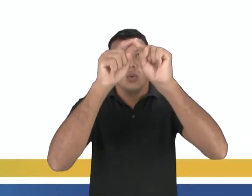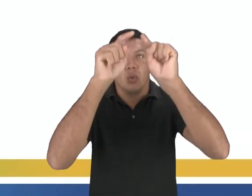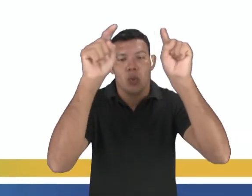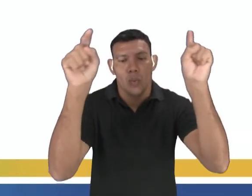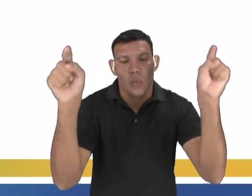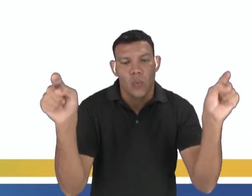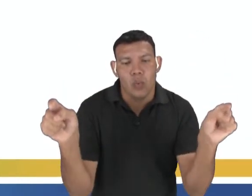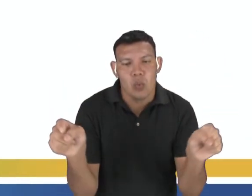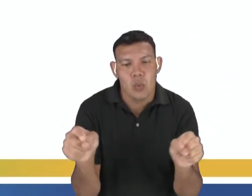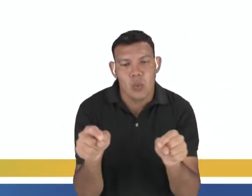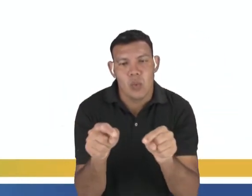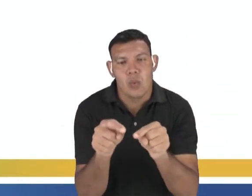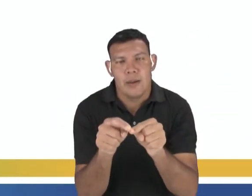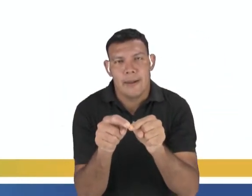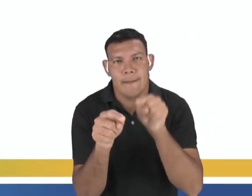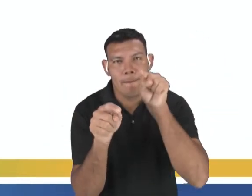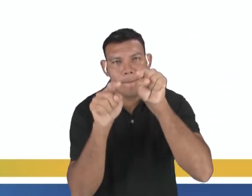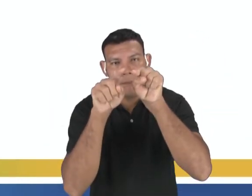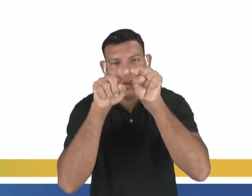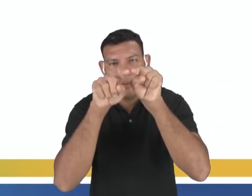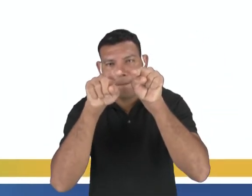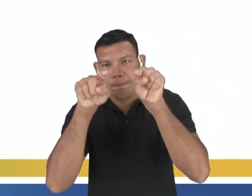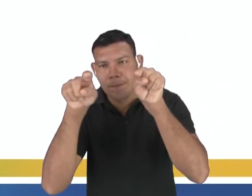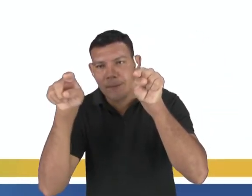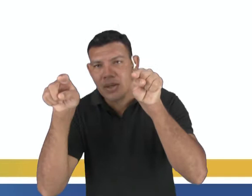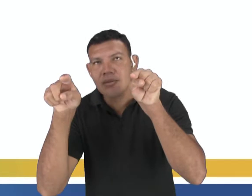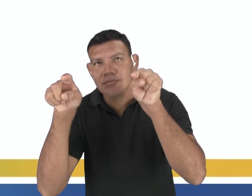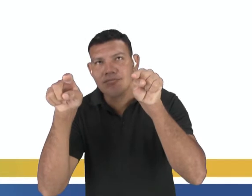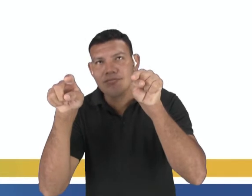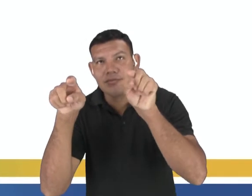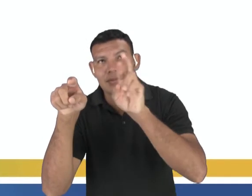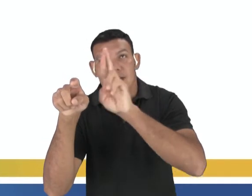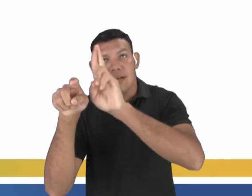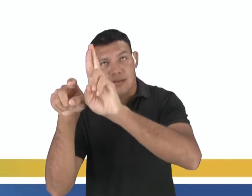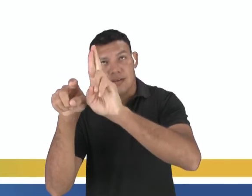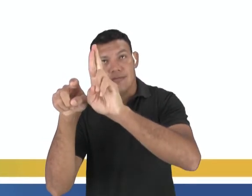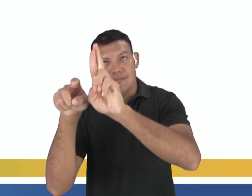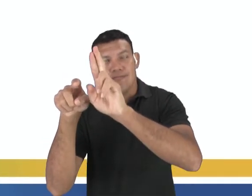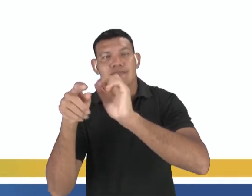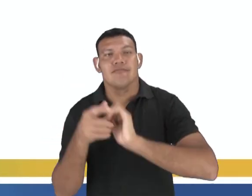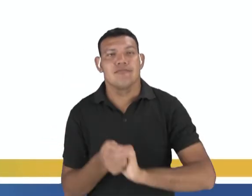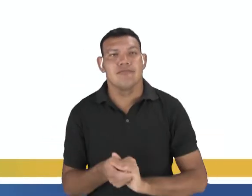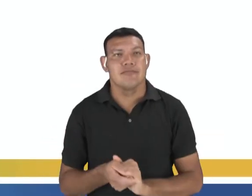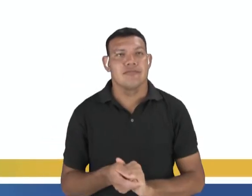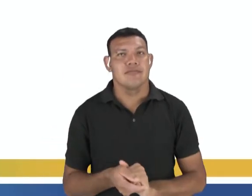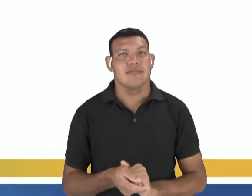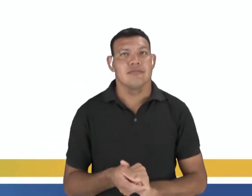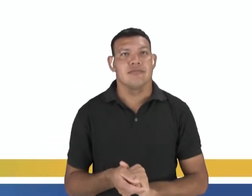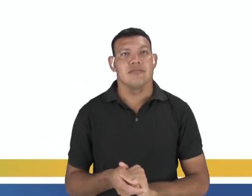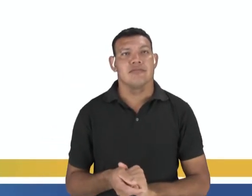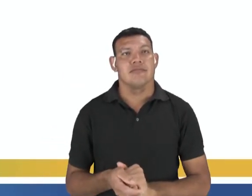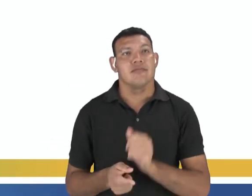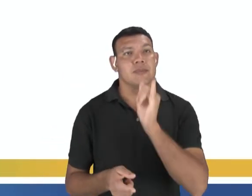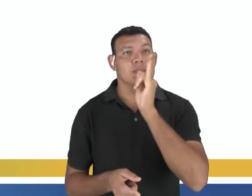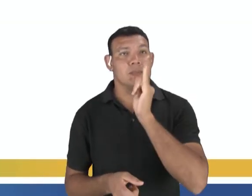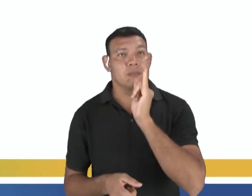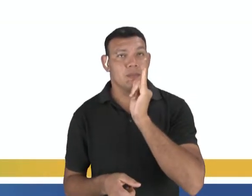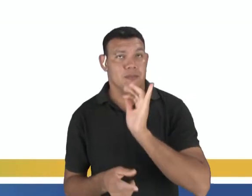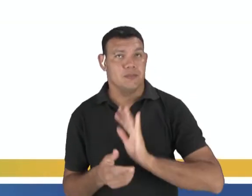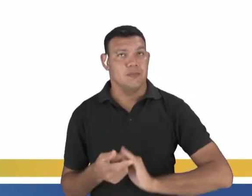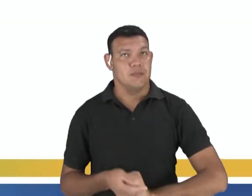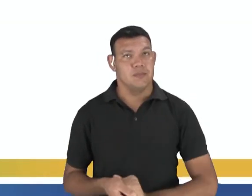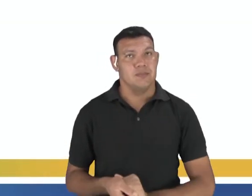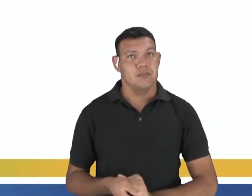Então, ali eu tenho o comprimento da circunferência, né, dado por essa formulazinha, certo? Por exemplo, se uma